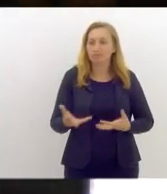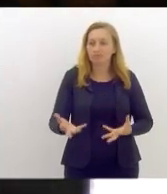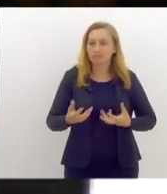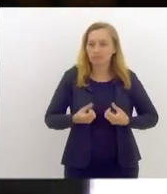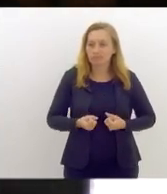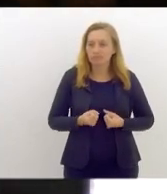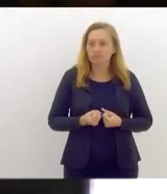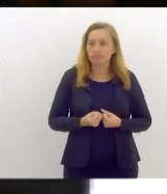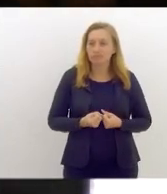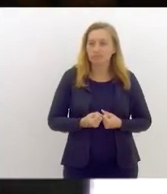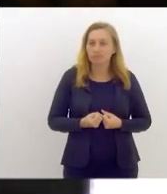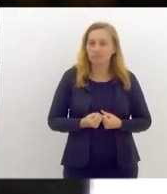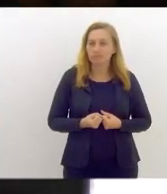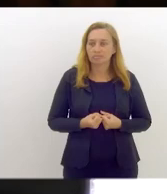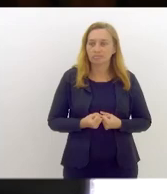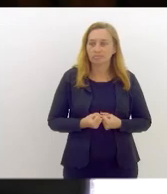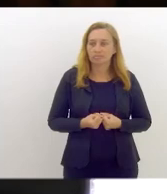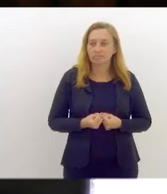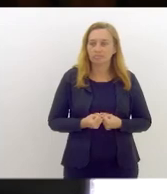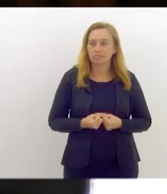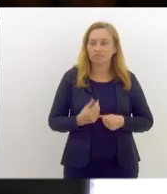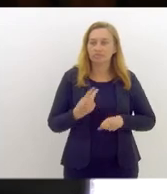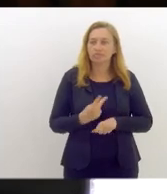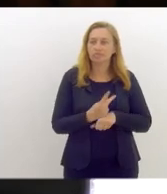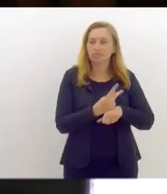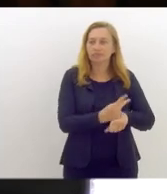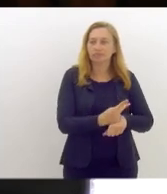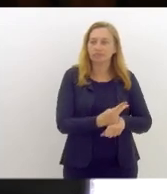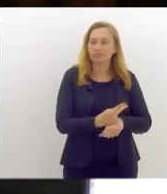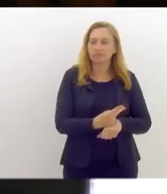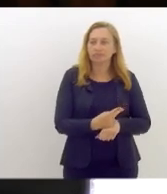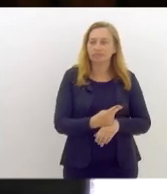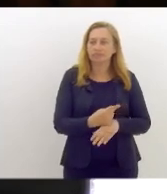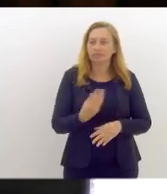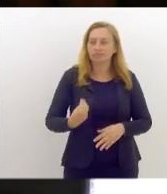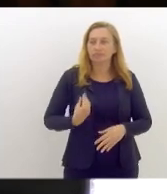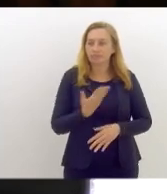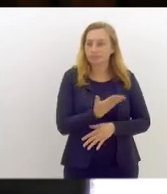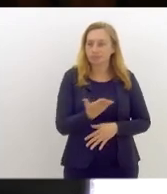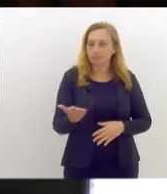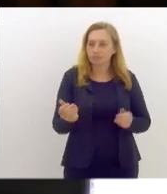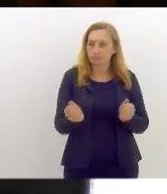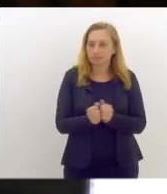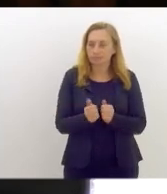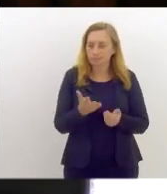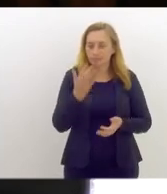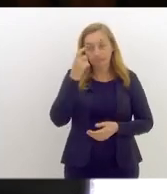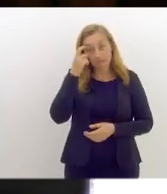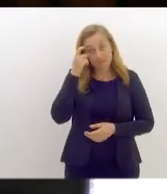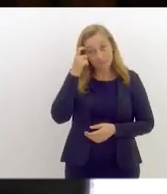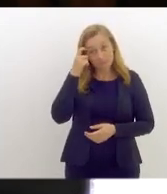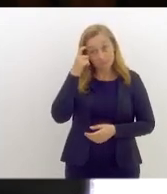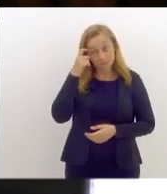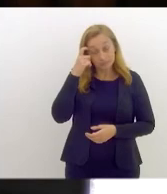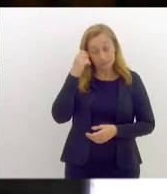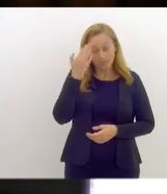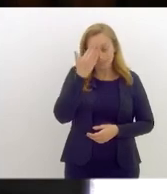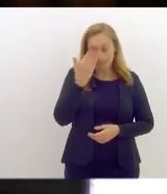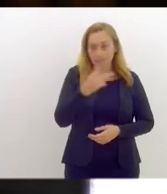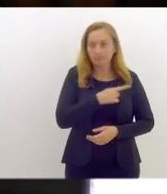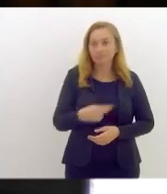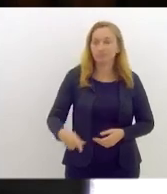essa essa comenda na presença de uma de uma plateia qualificado e na presença de meus familiares queridos Presidente Muito